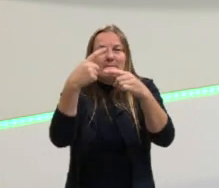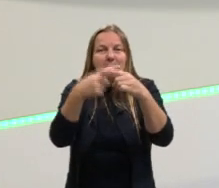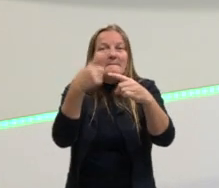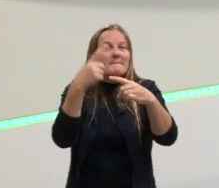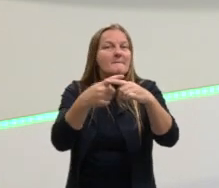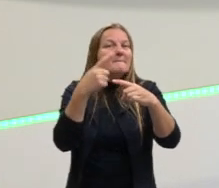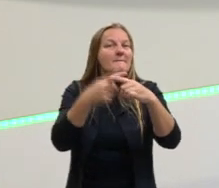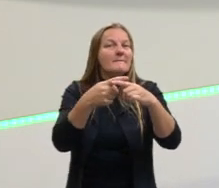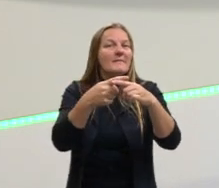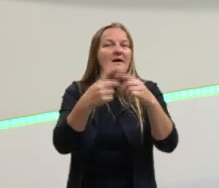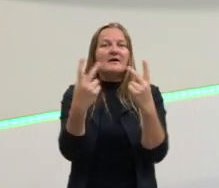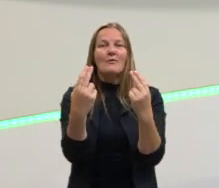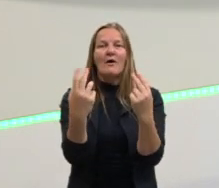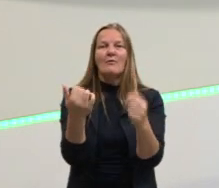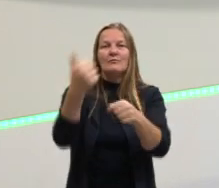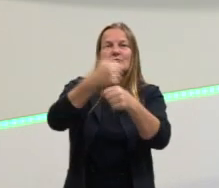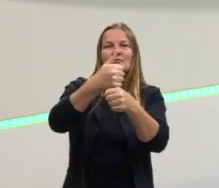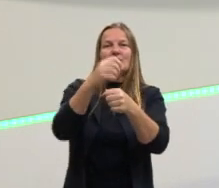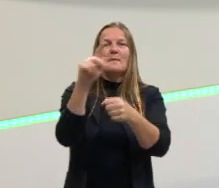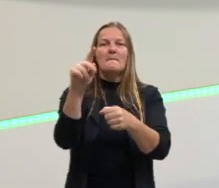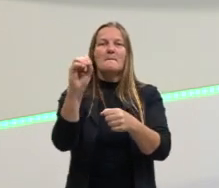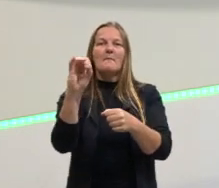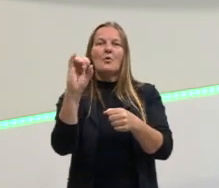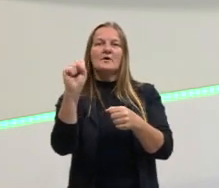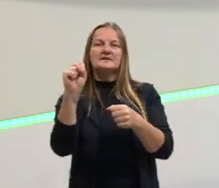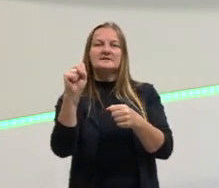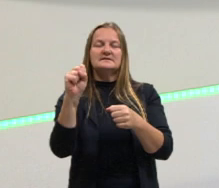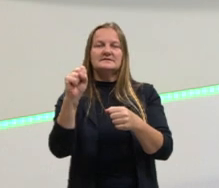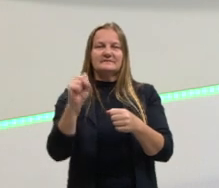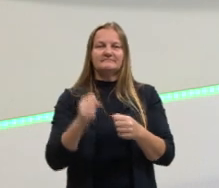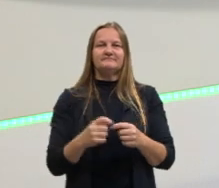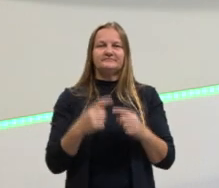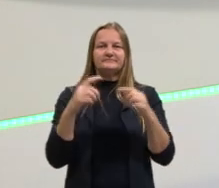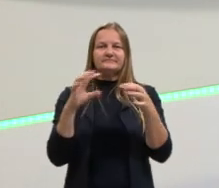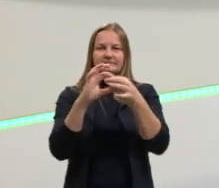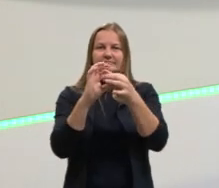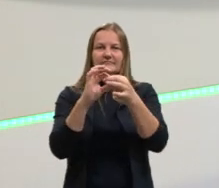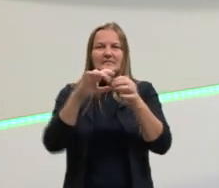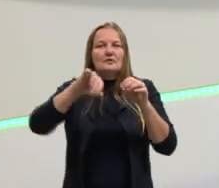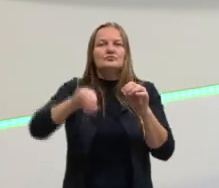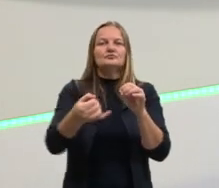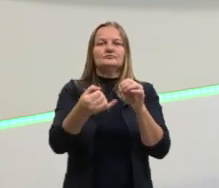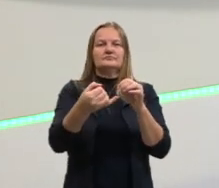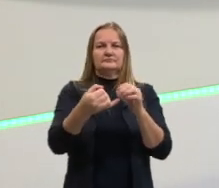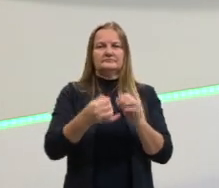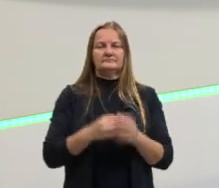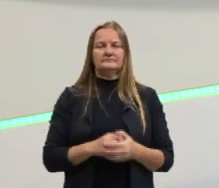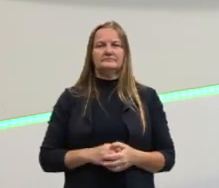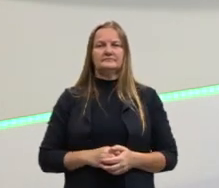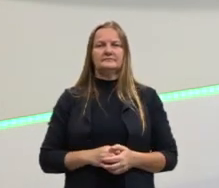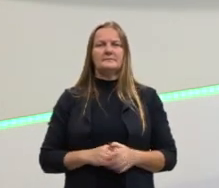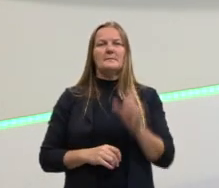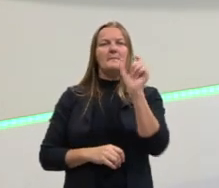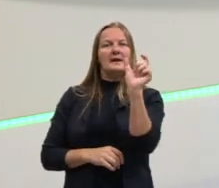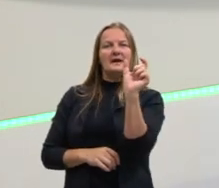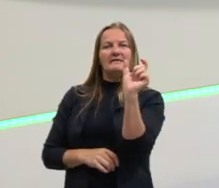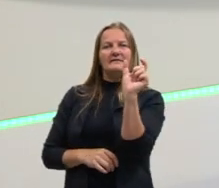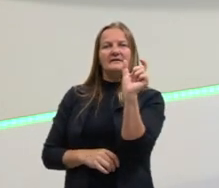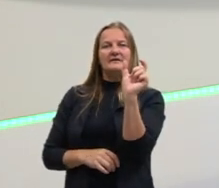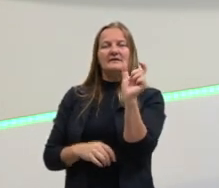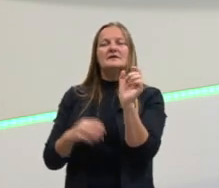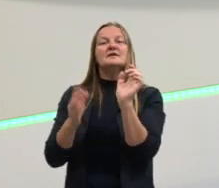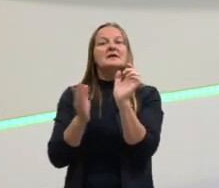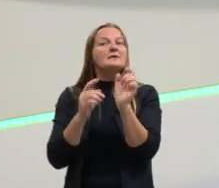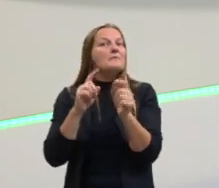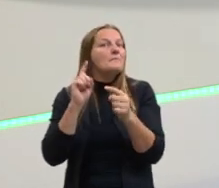percebem esse significado de cada palavra é o que faz com que ela exista